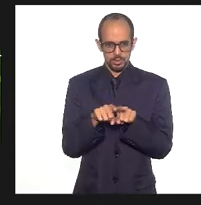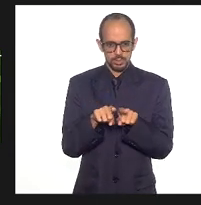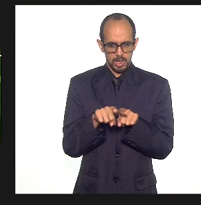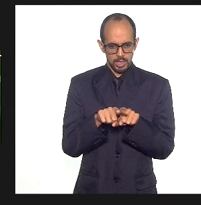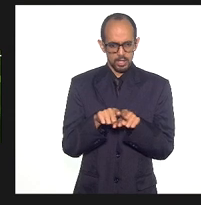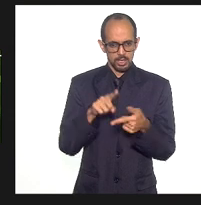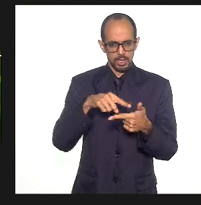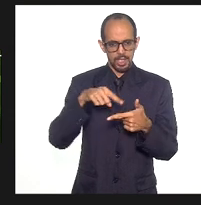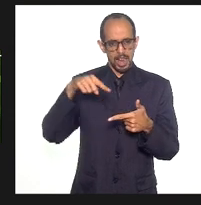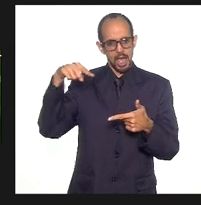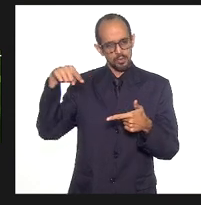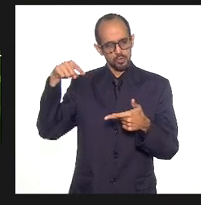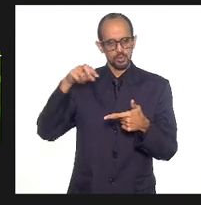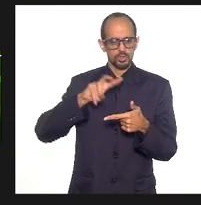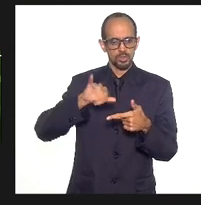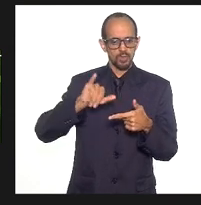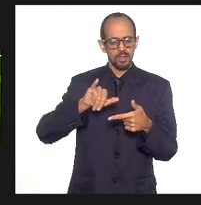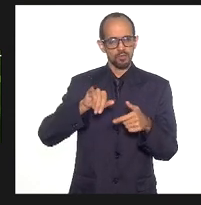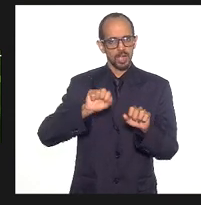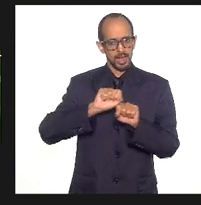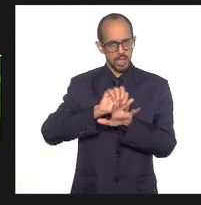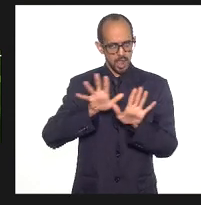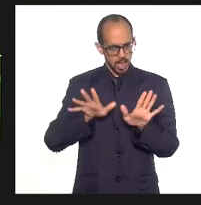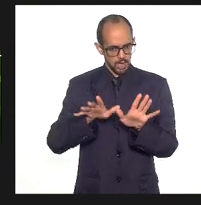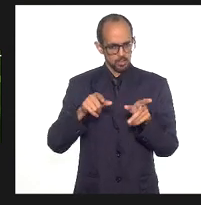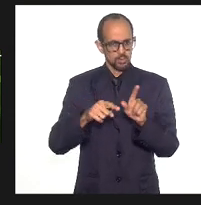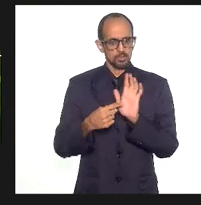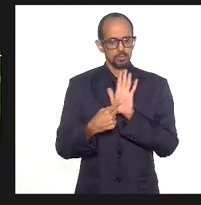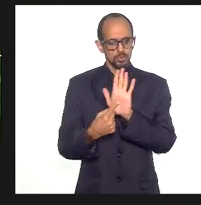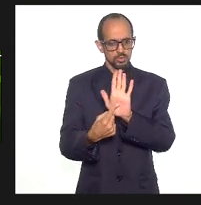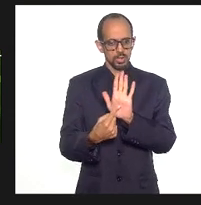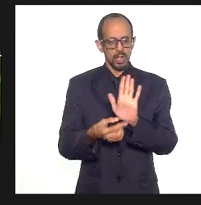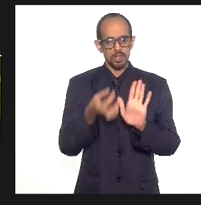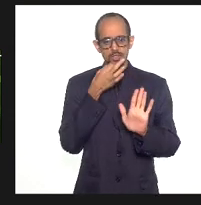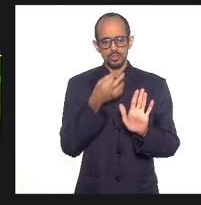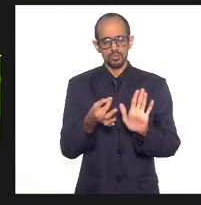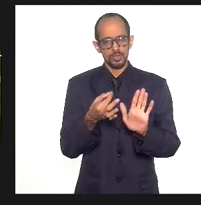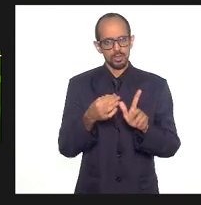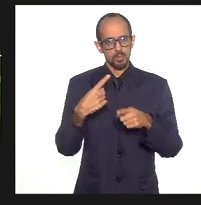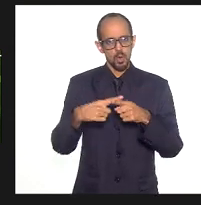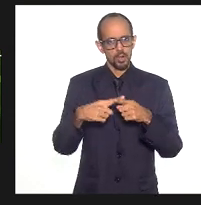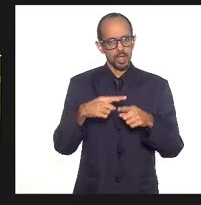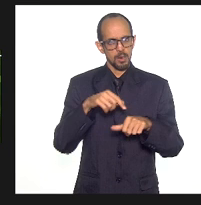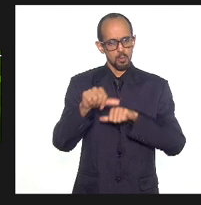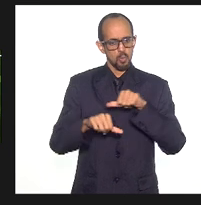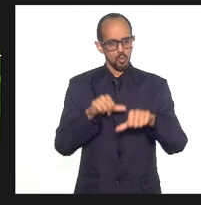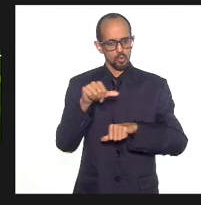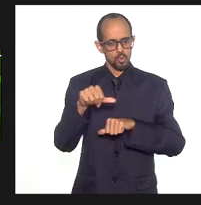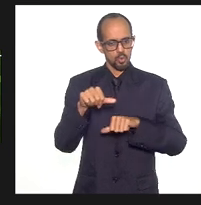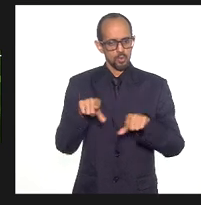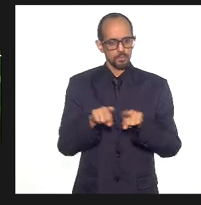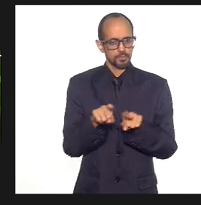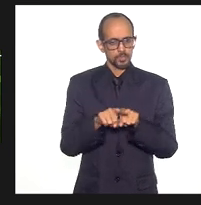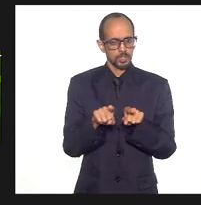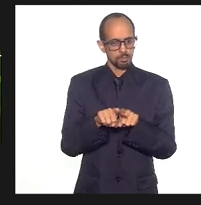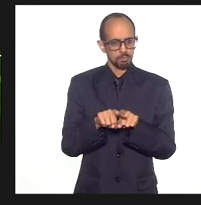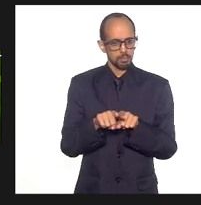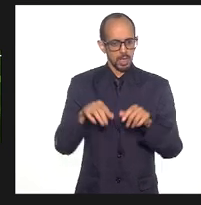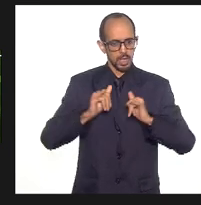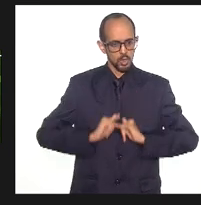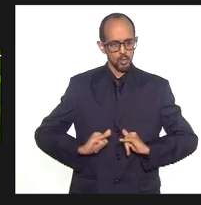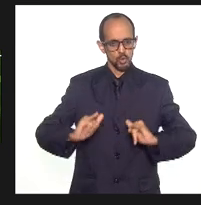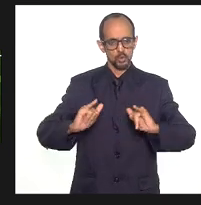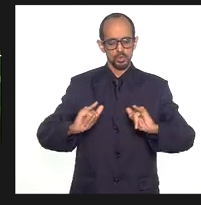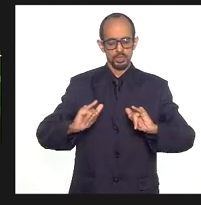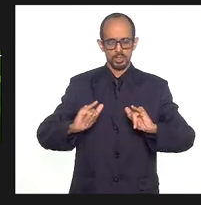deixam bastante claro. Apresentar as justificativas para as variações e efetivamente noticiar, tenho certeza que